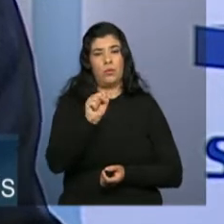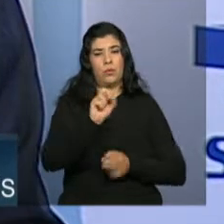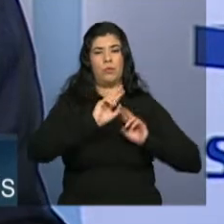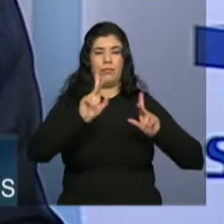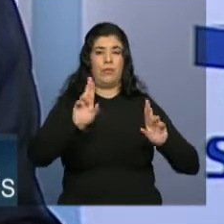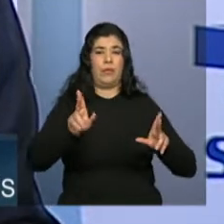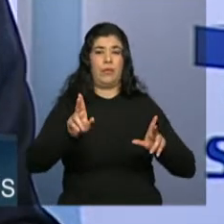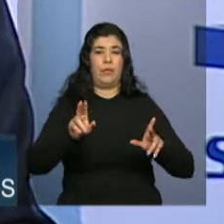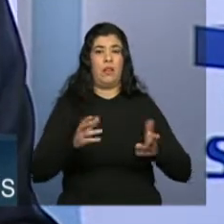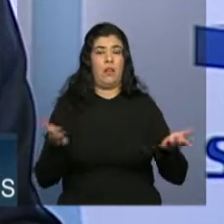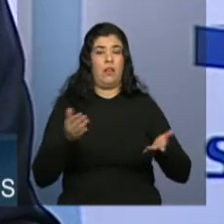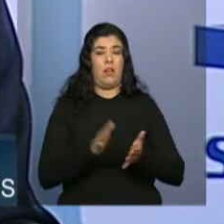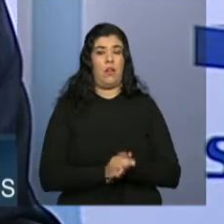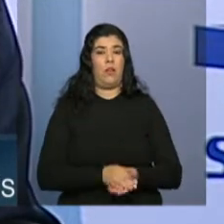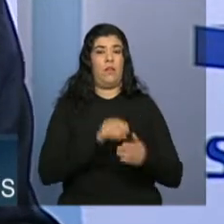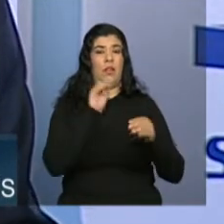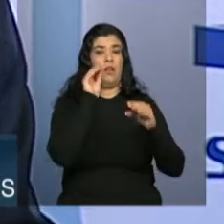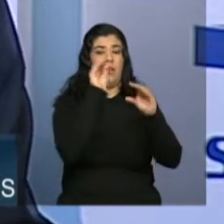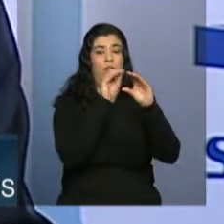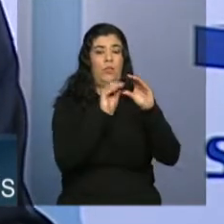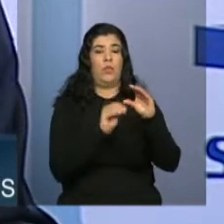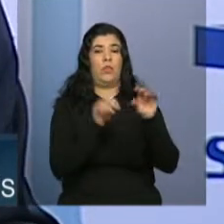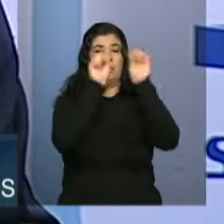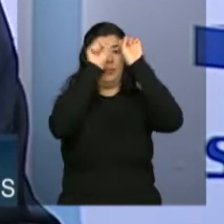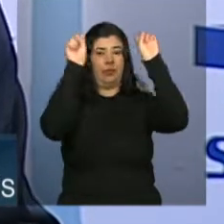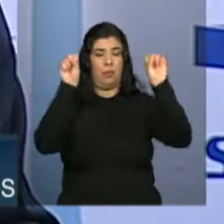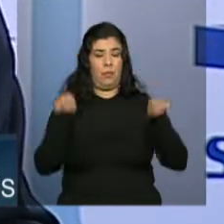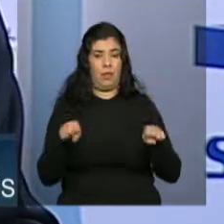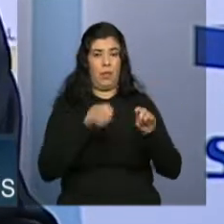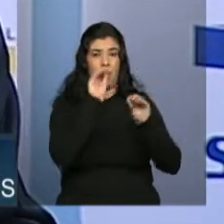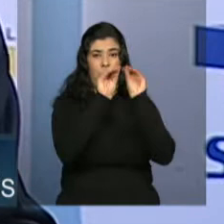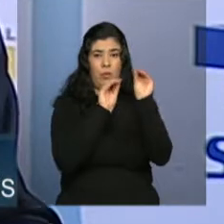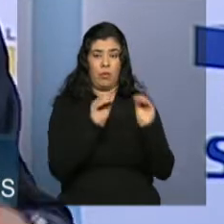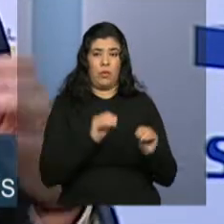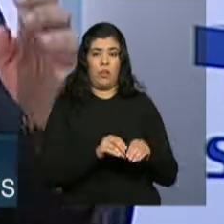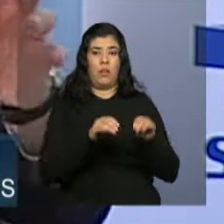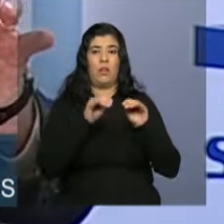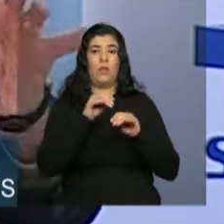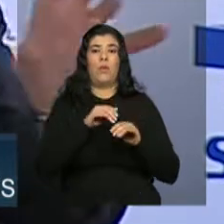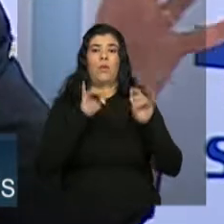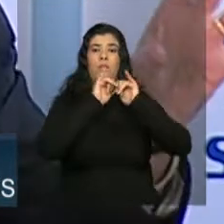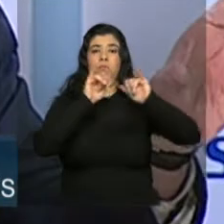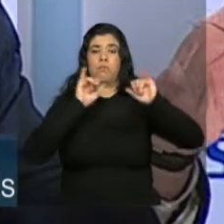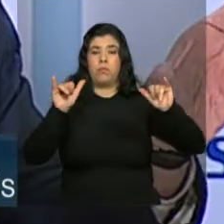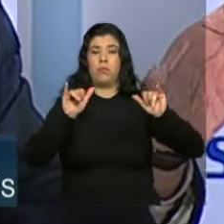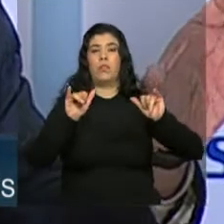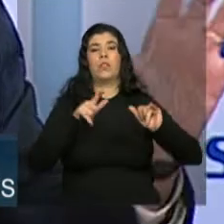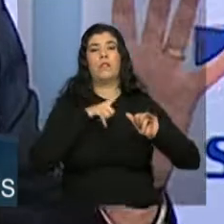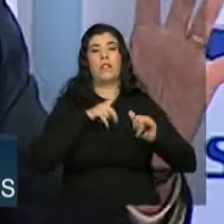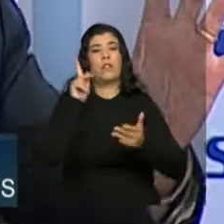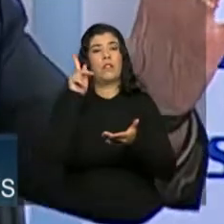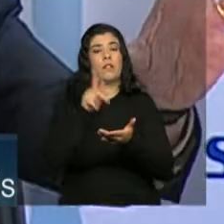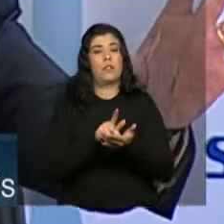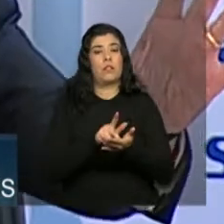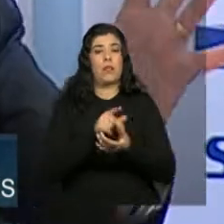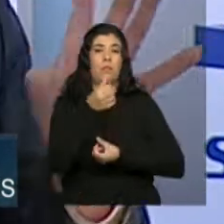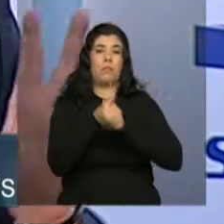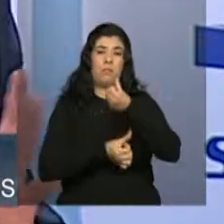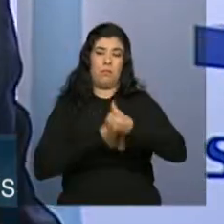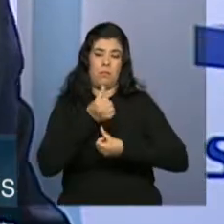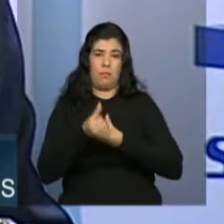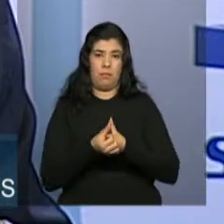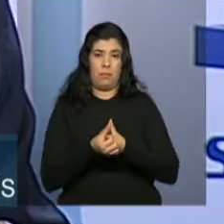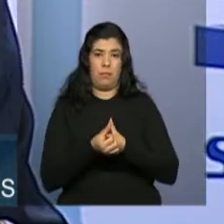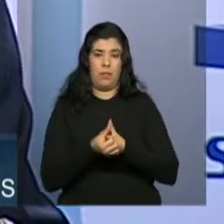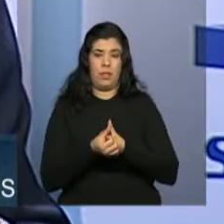completo ele vai ser atualizado semestralmente e não mais anualmente e ele vai separar pelo tipo de